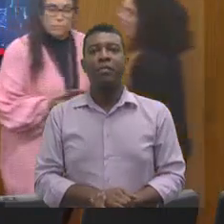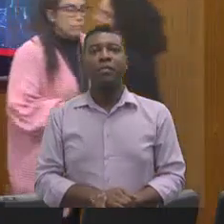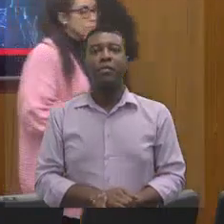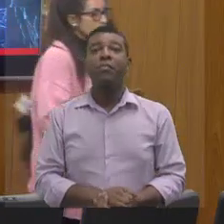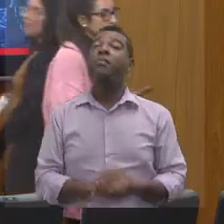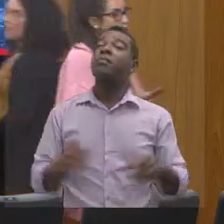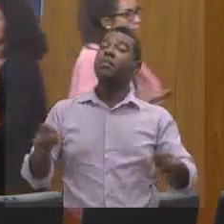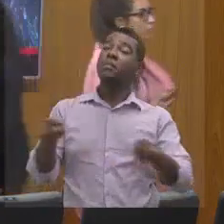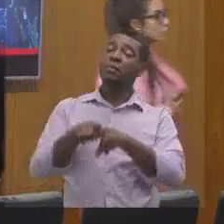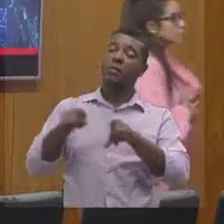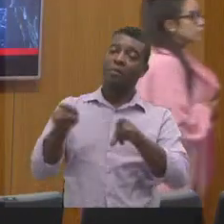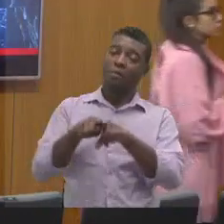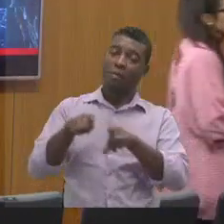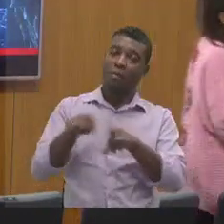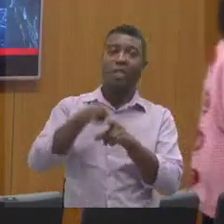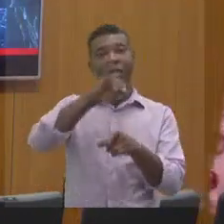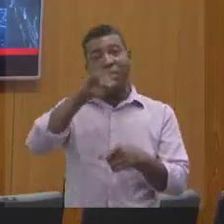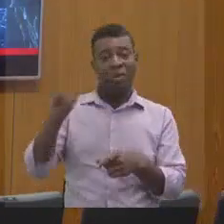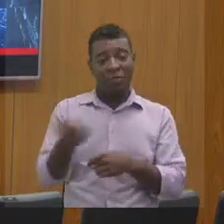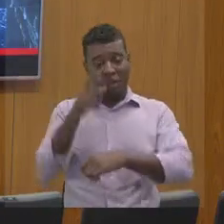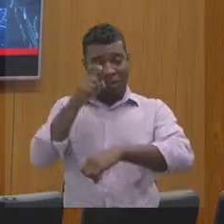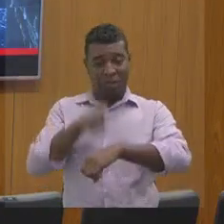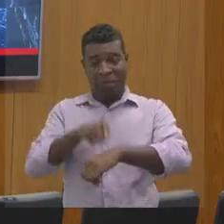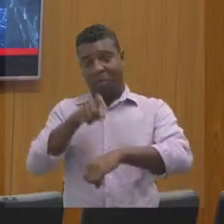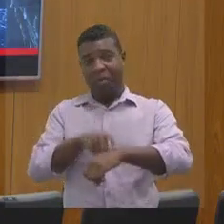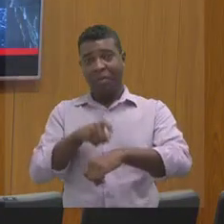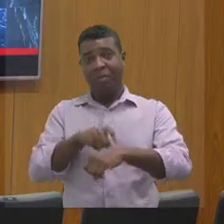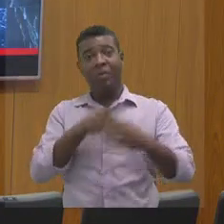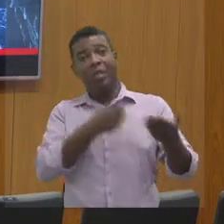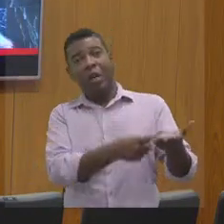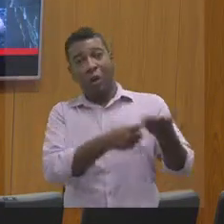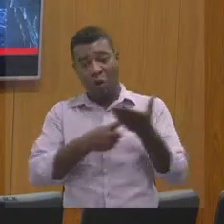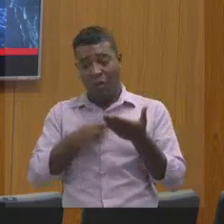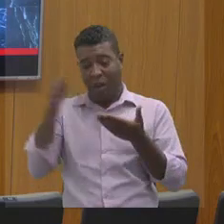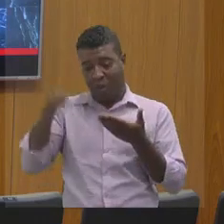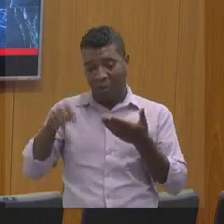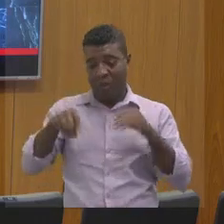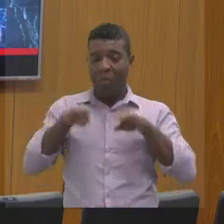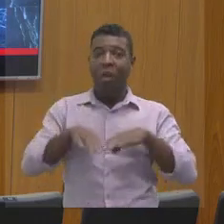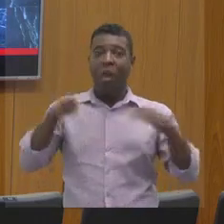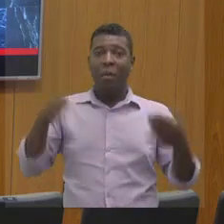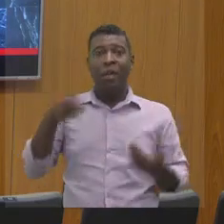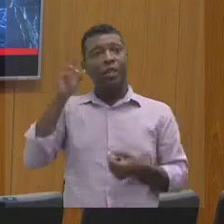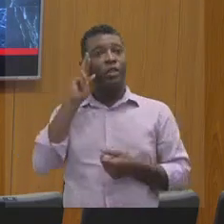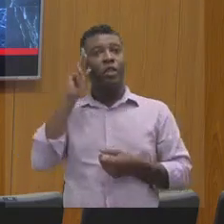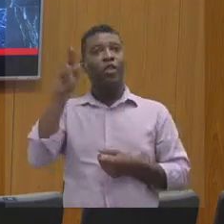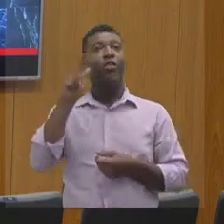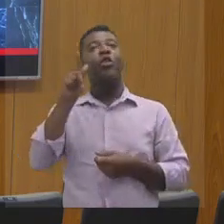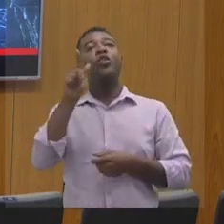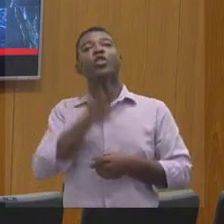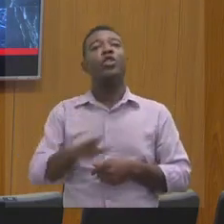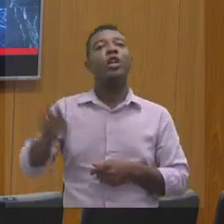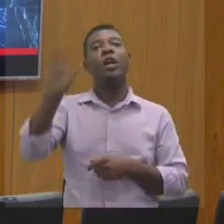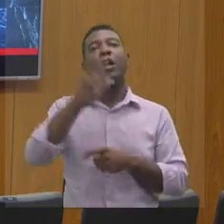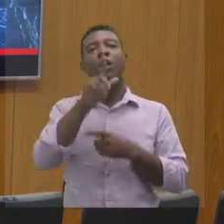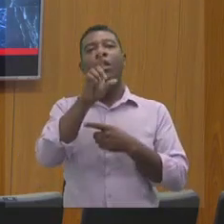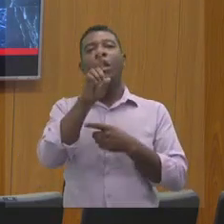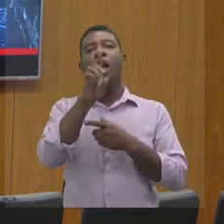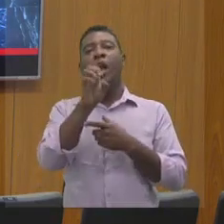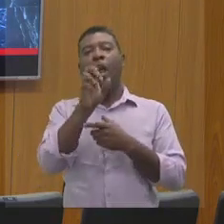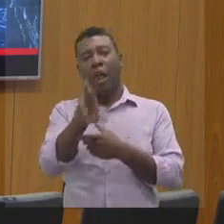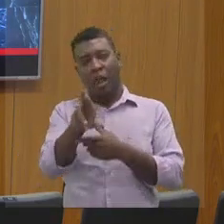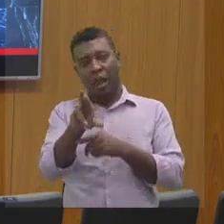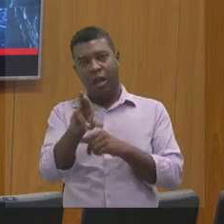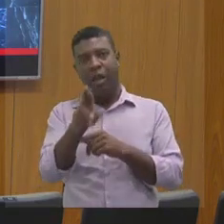também é para aproveitamos oportunidade para convidar para compor a mesa o diretor-geral do Dr Rodrigo Tavares